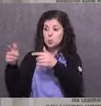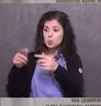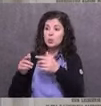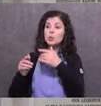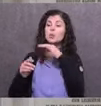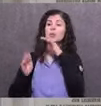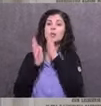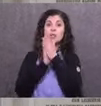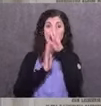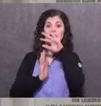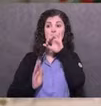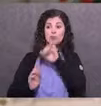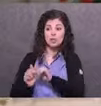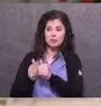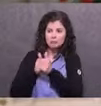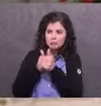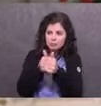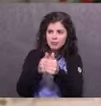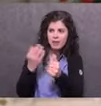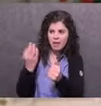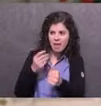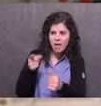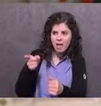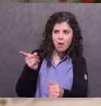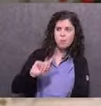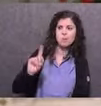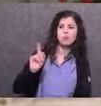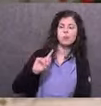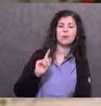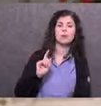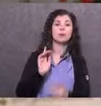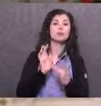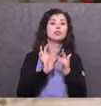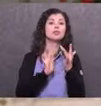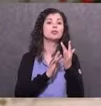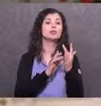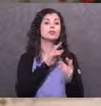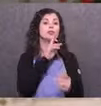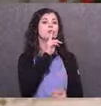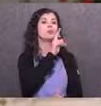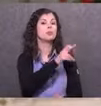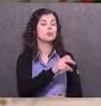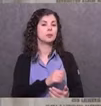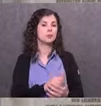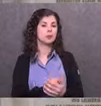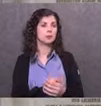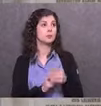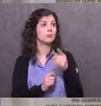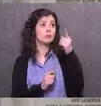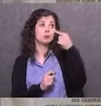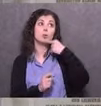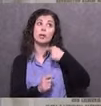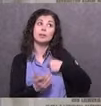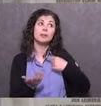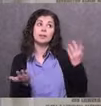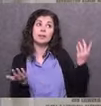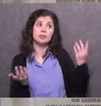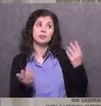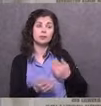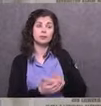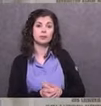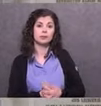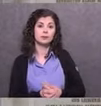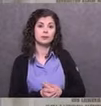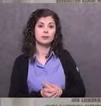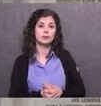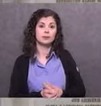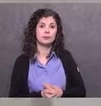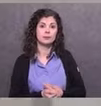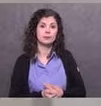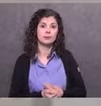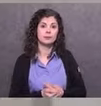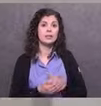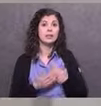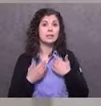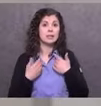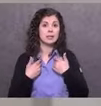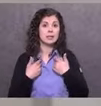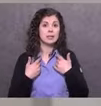Deus. Jesus respondeu-lhe: Tu o disseste. E eu